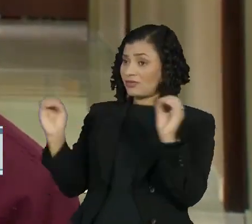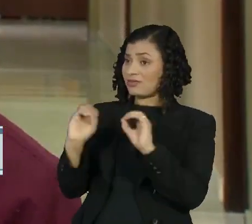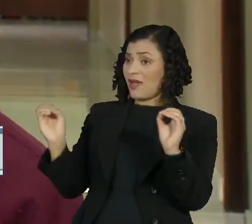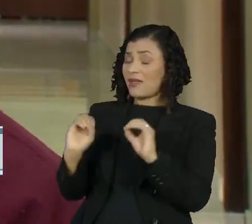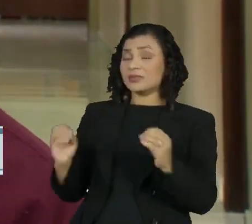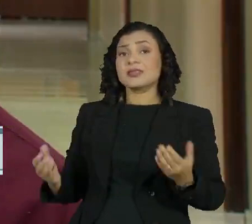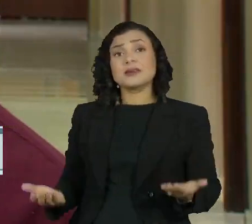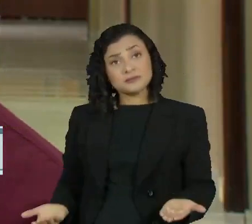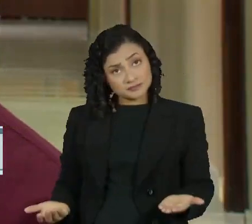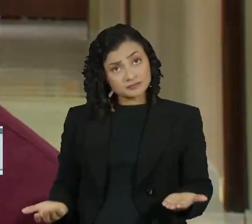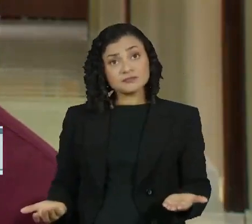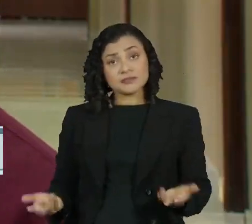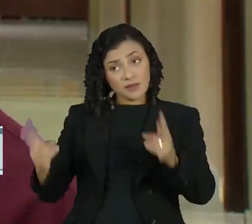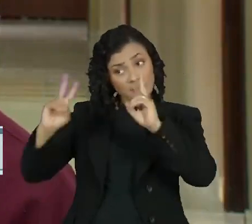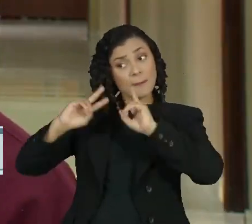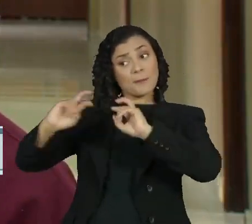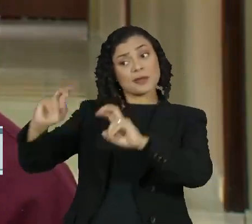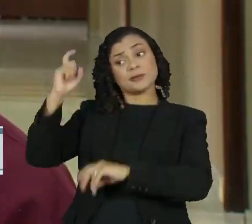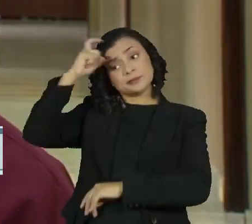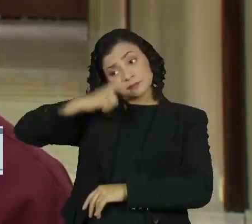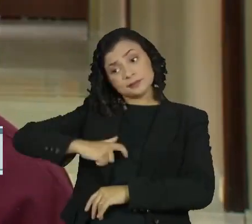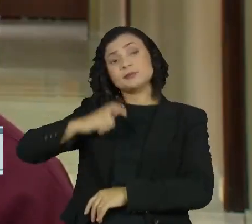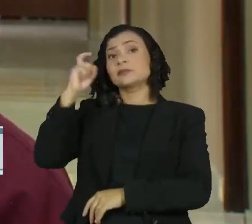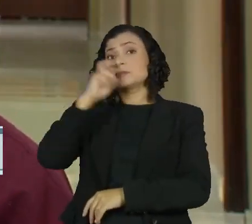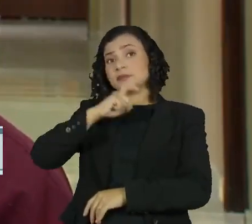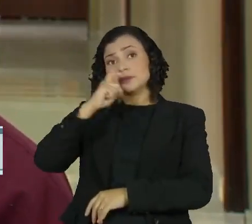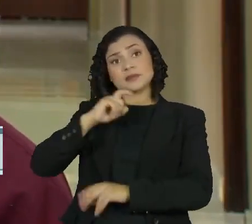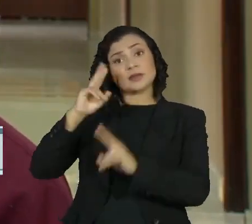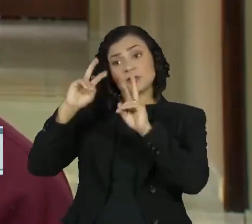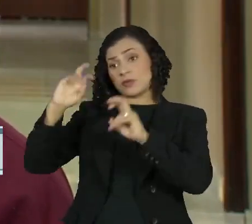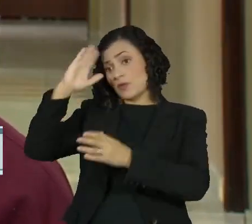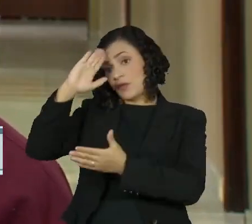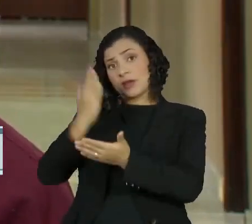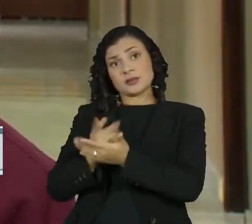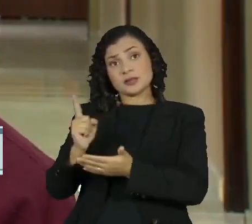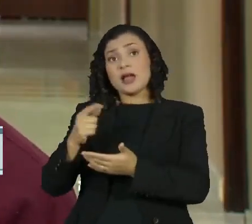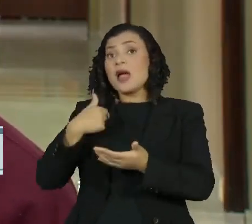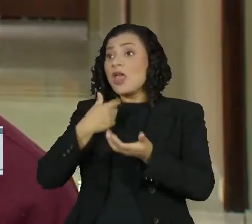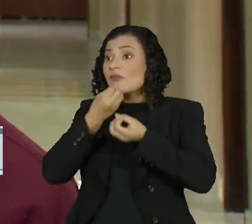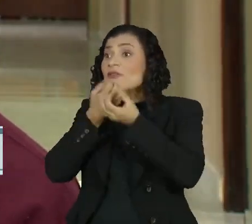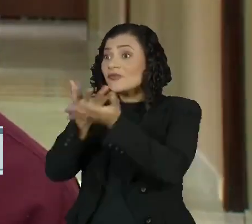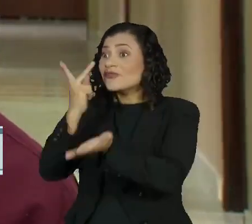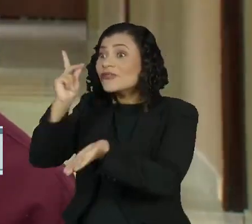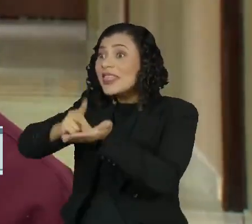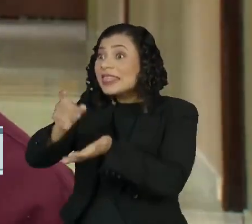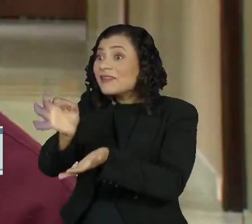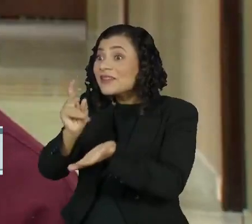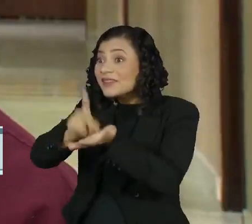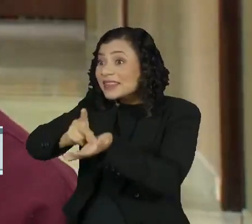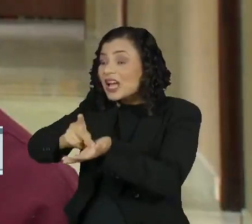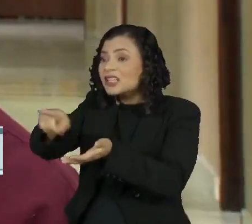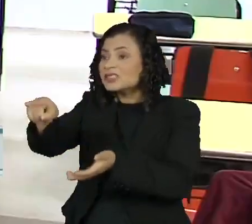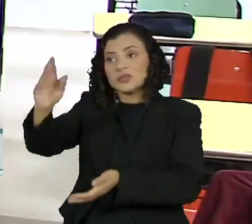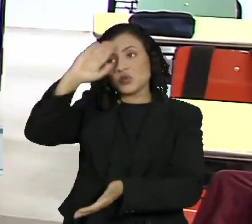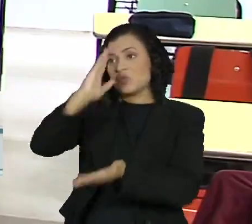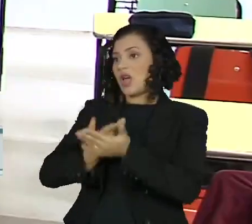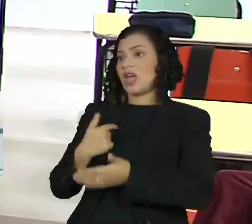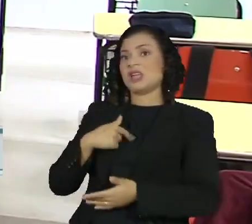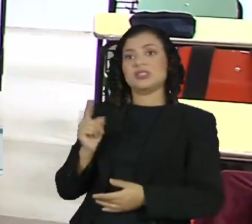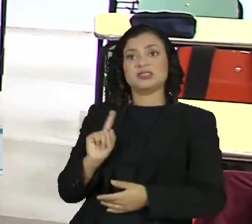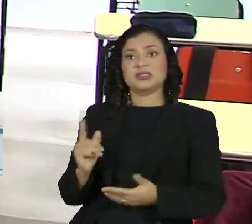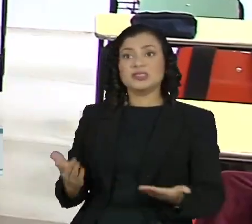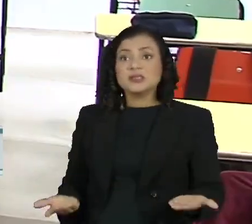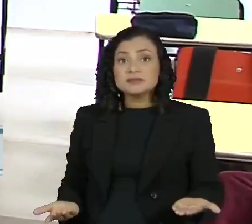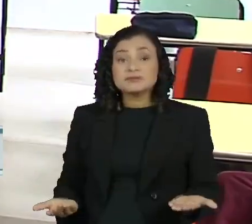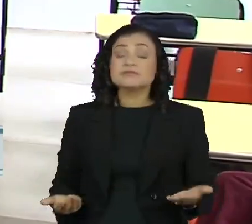acreditar, ela vai perceber que você está mentindo. Aí, quando você poder falar uma verdade, ela não vai acreditar em você. A